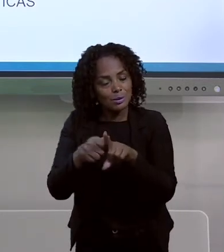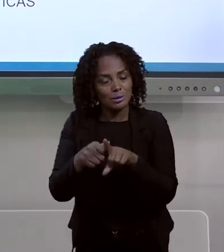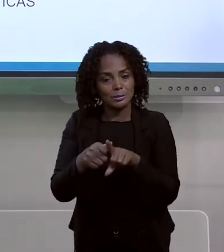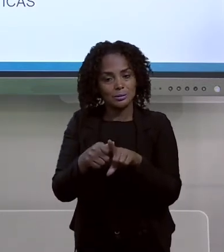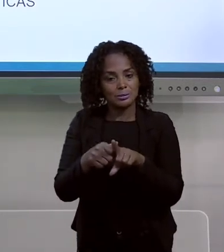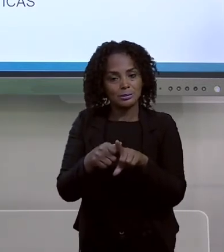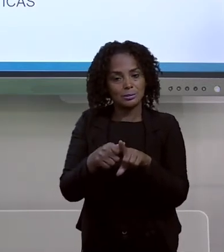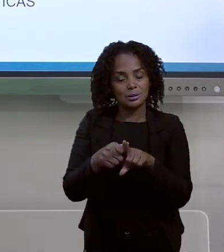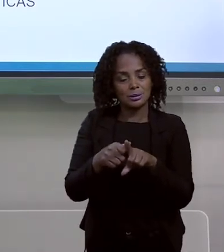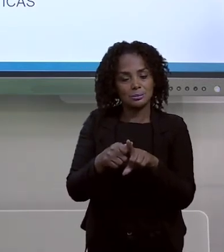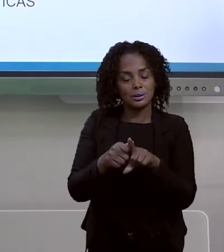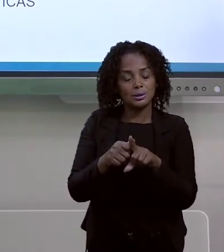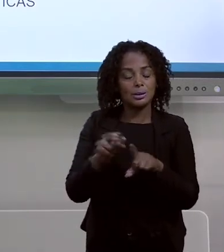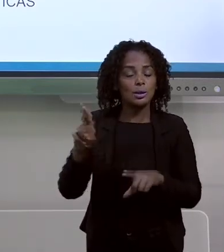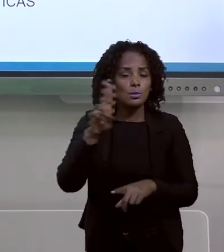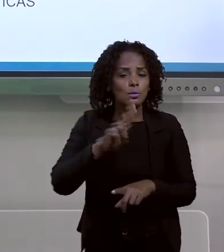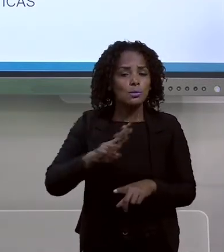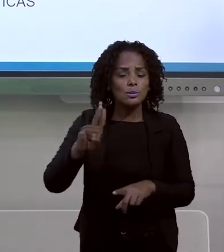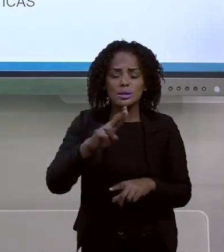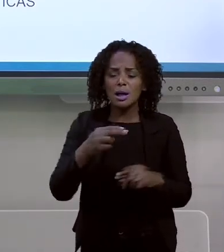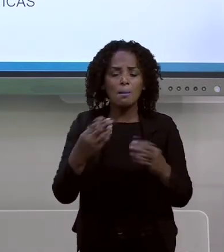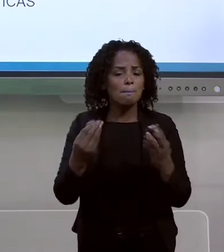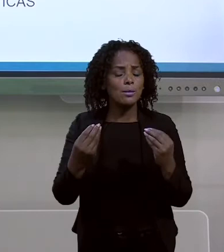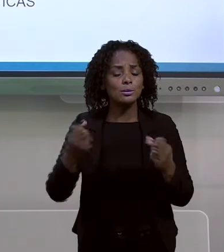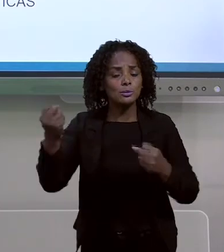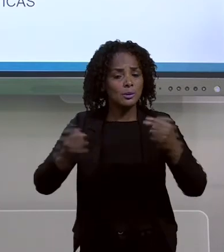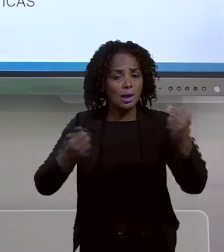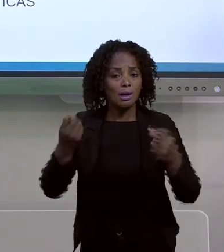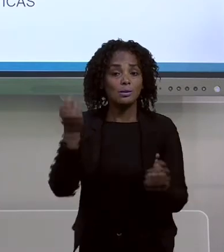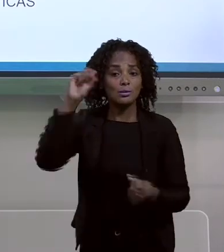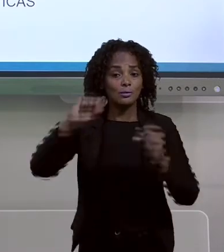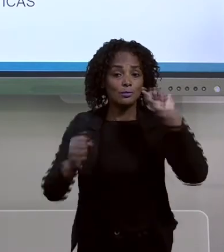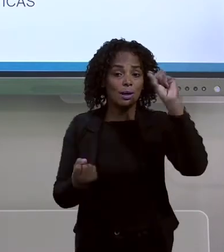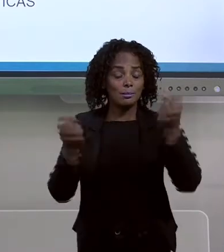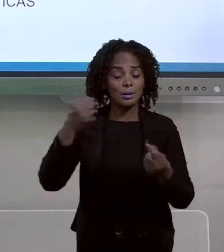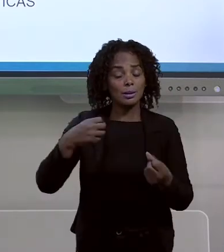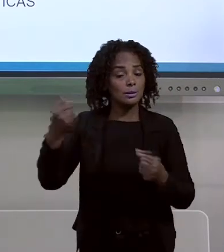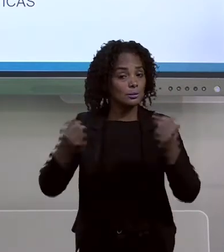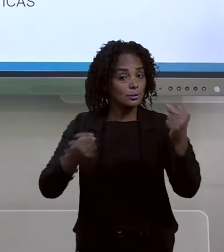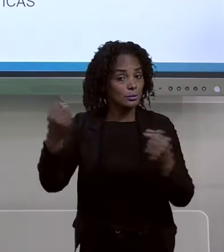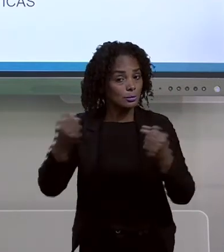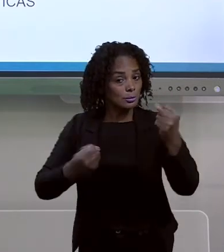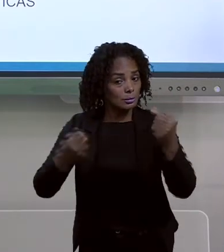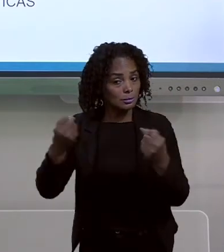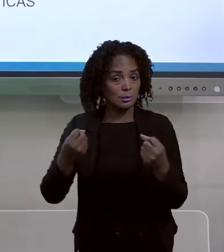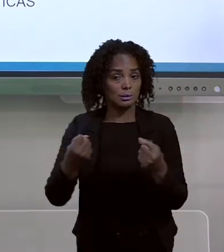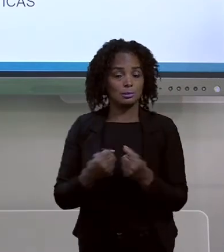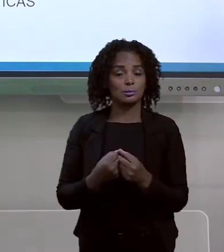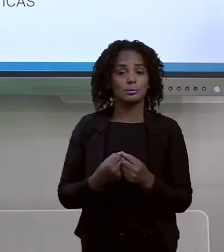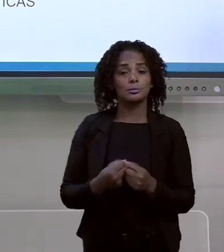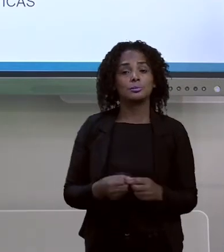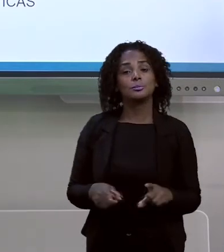utilizada nessas indústrias automobilísticas e outras mais, tá? Estou citando aqui apenas uma.